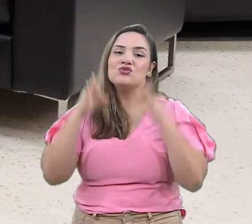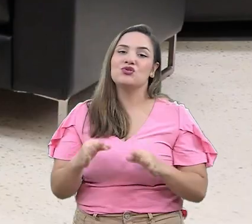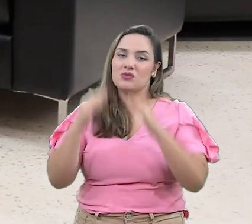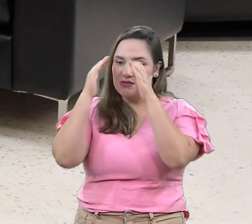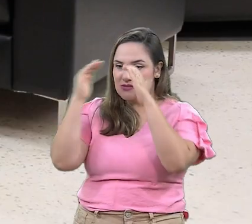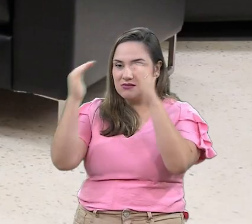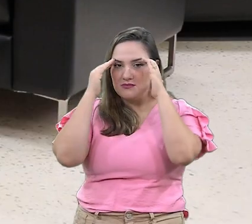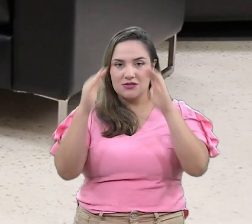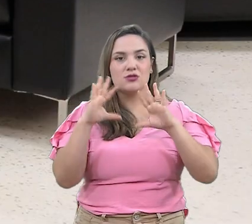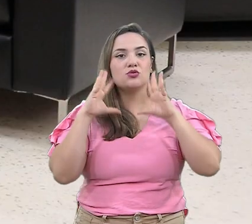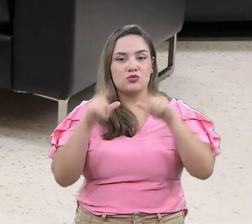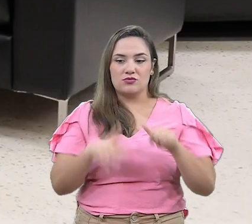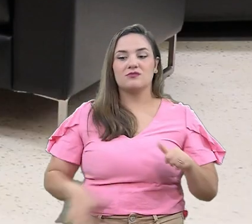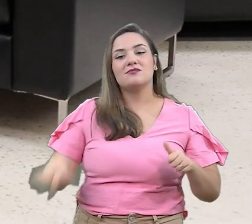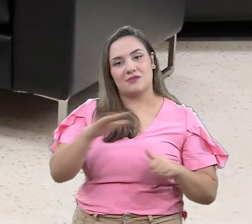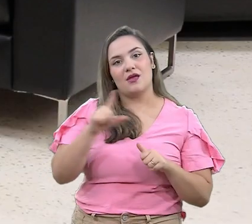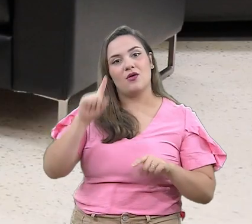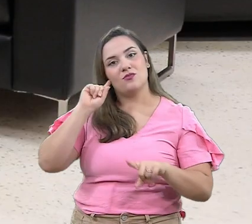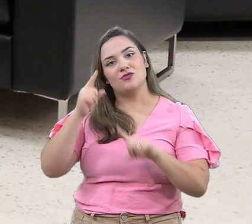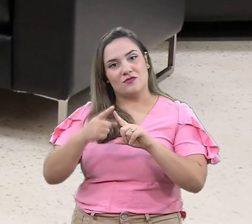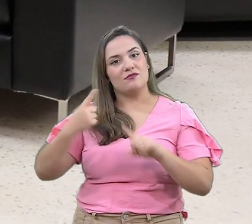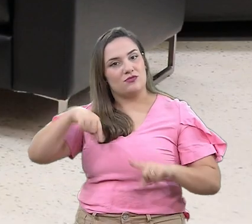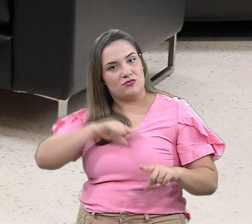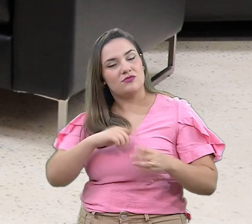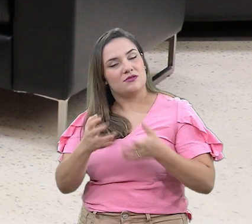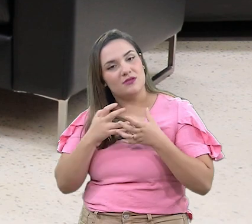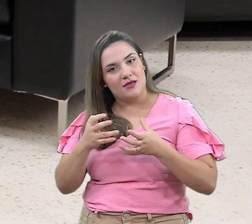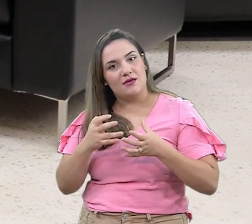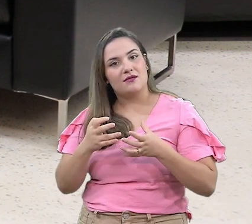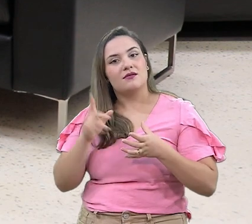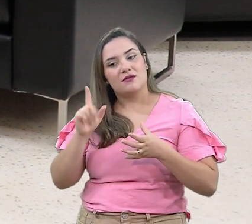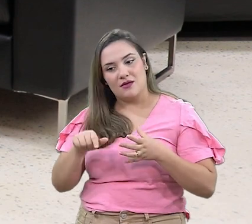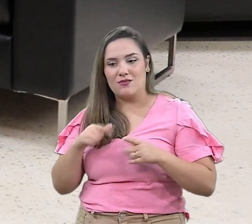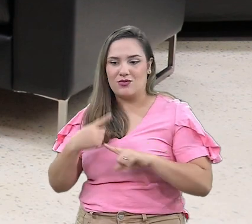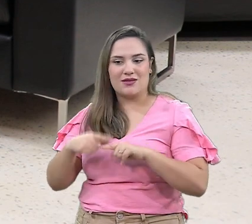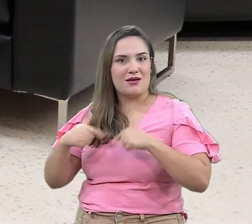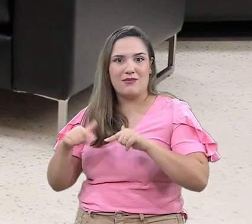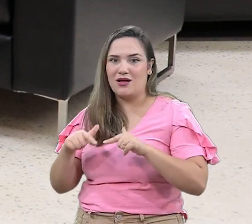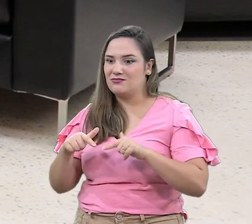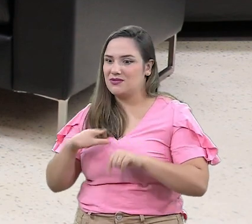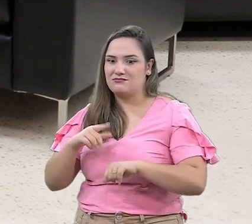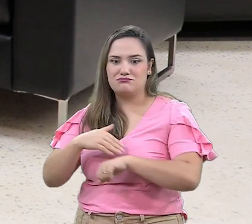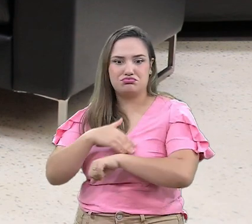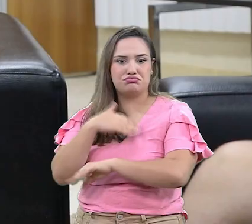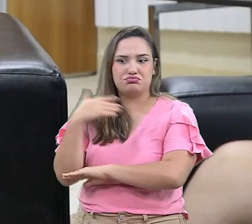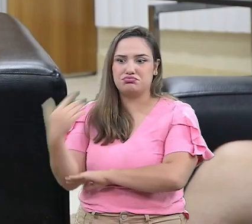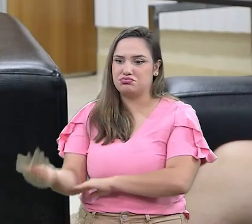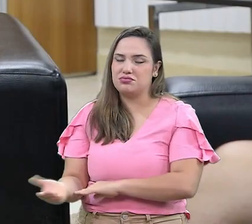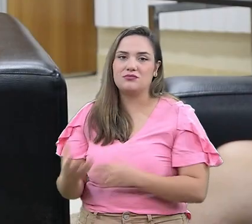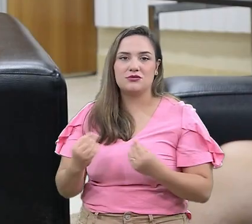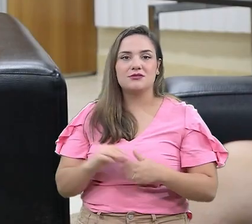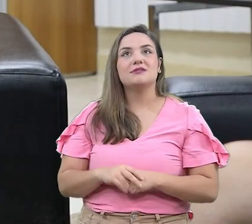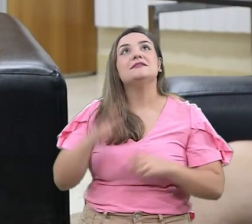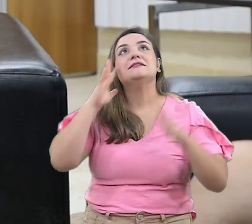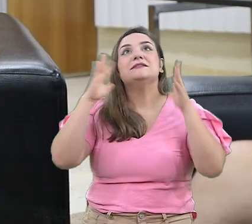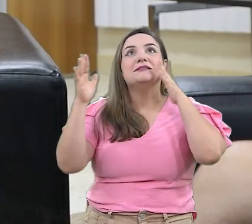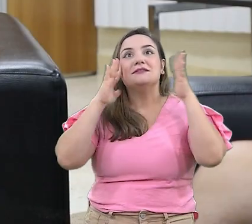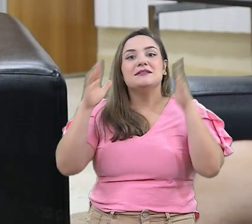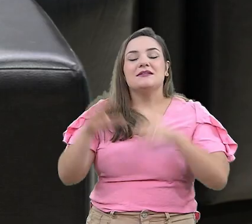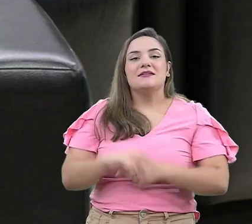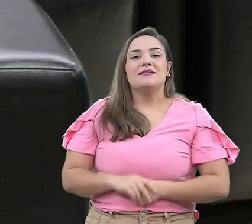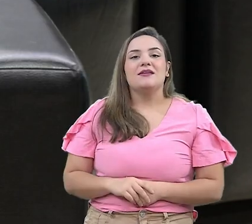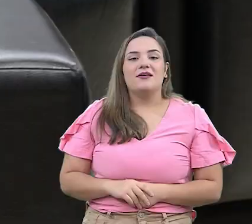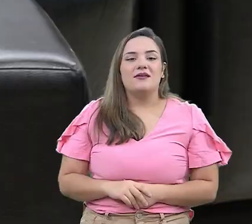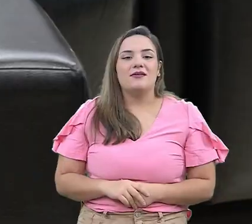digno para todos, né? Que é o espaço onde a gente passa a maior parte da vida. Situação ideal. Vamos até